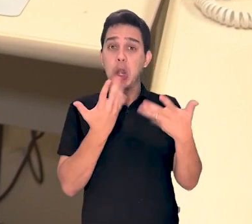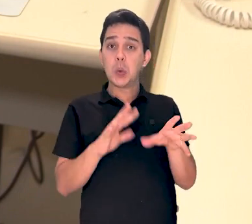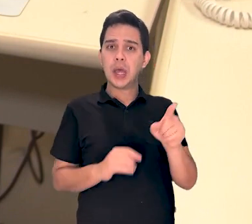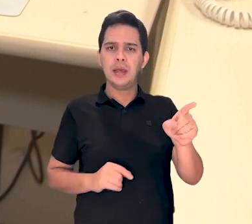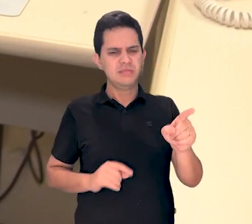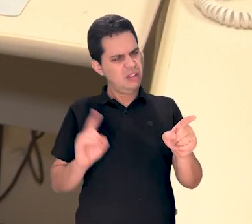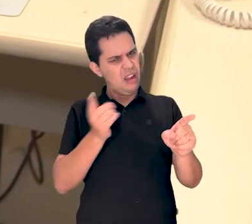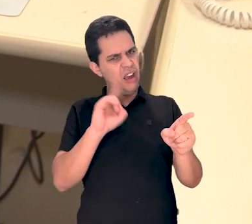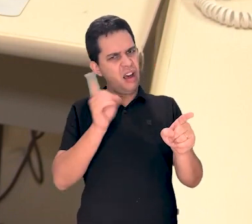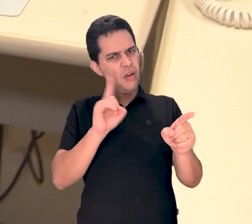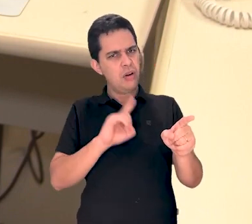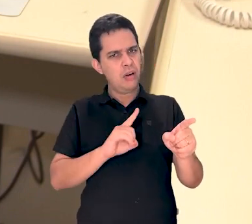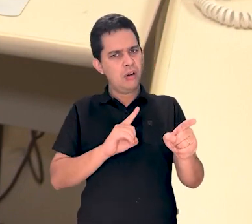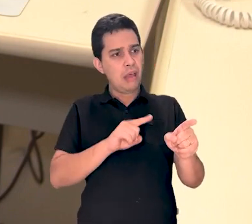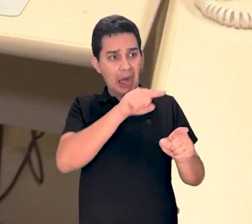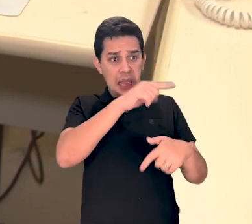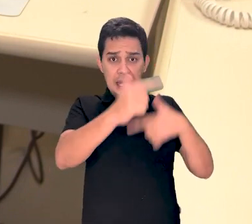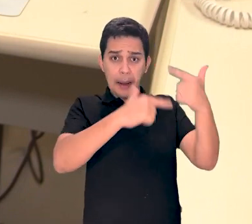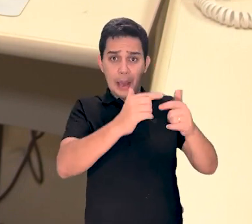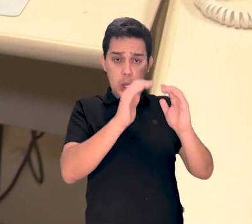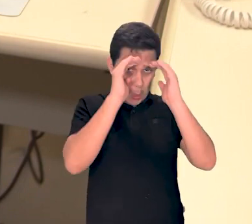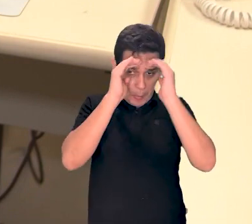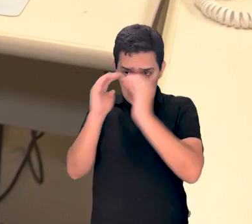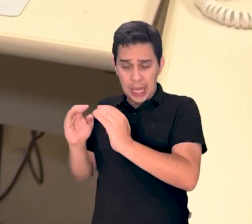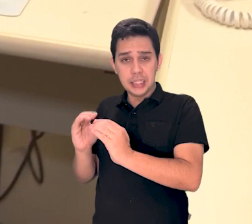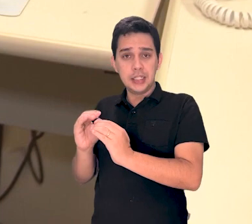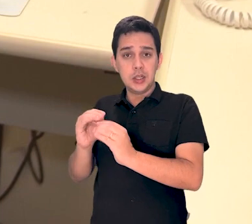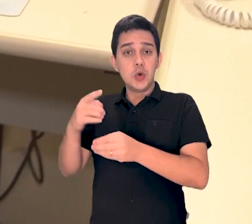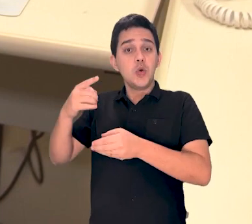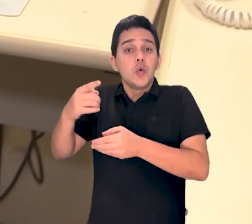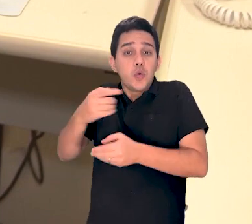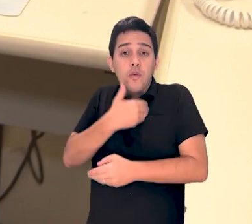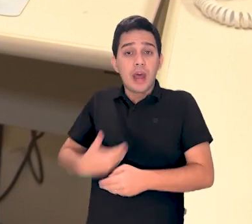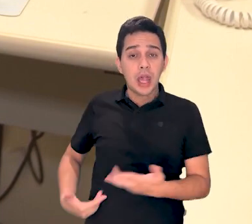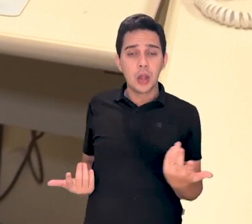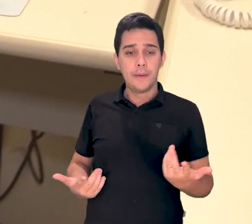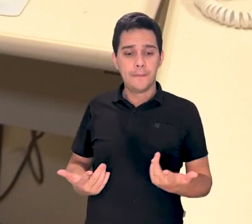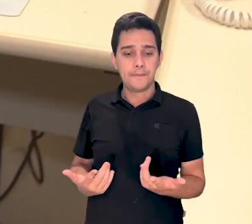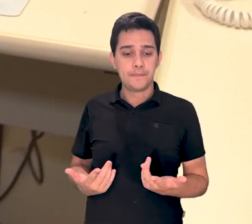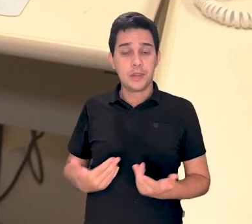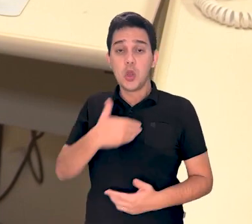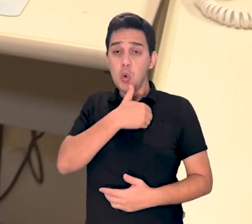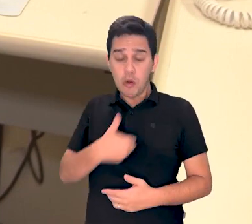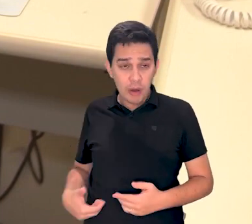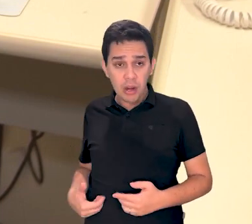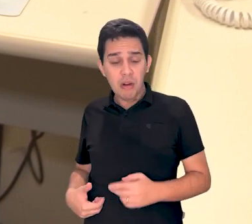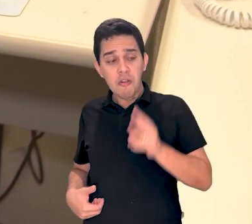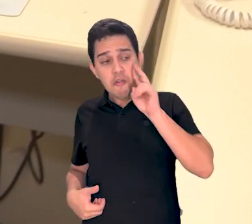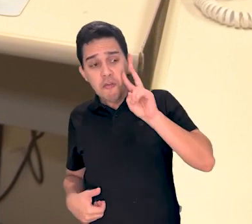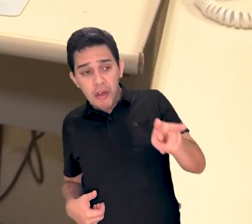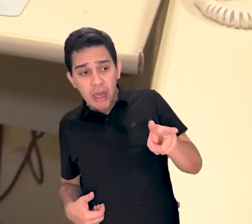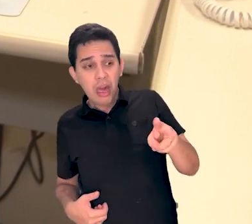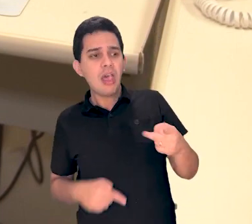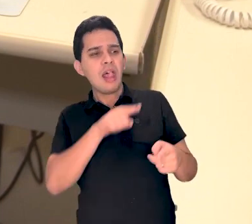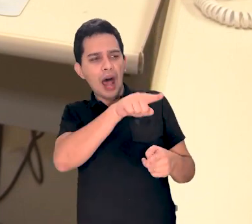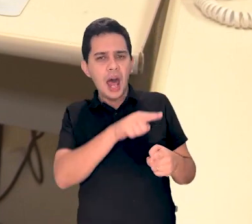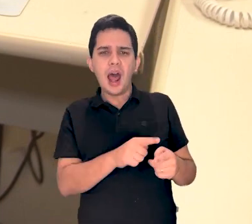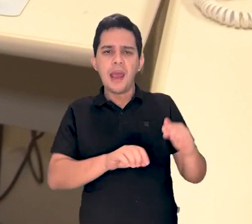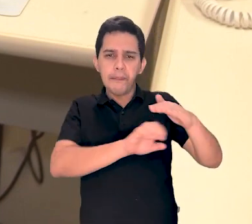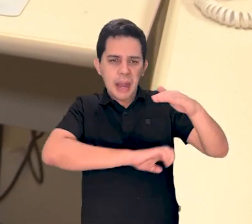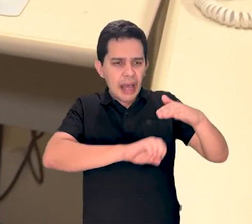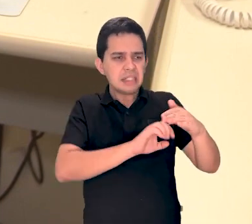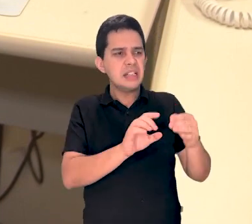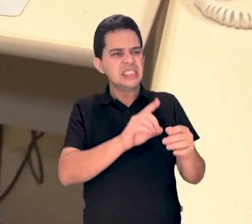por muitos anos né até hoje o poder público permite que essas coisas aconteçam